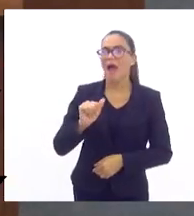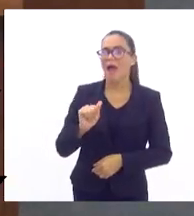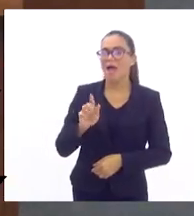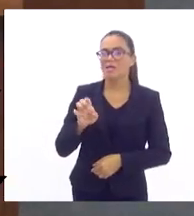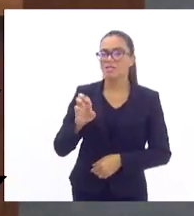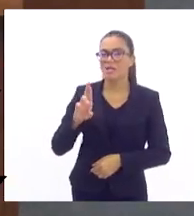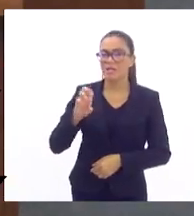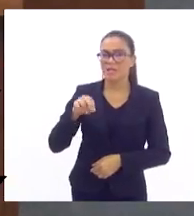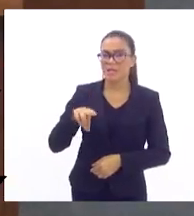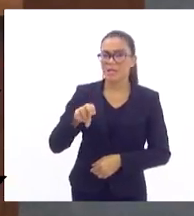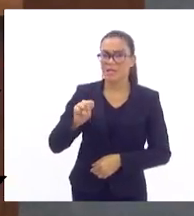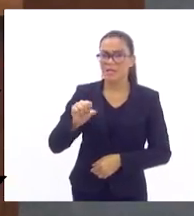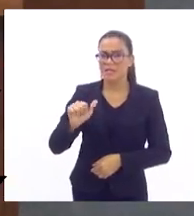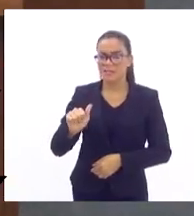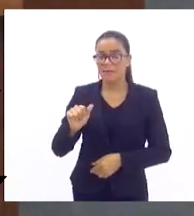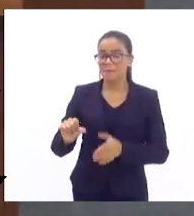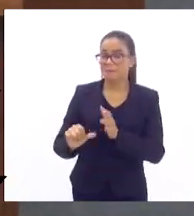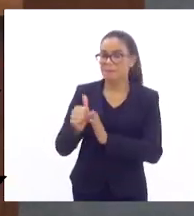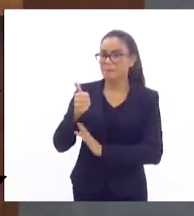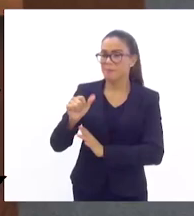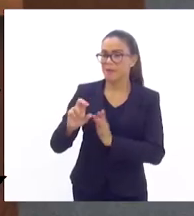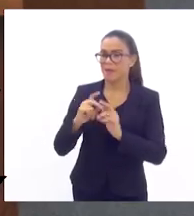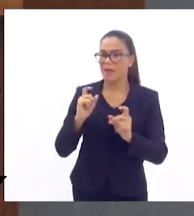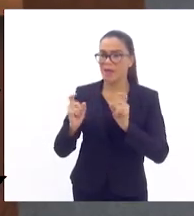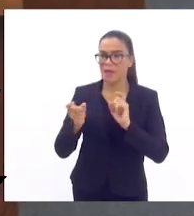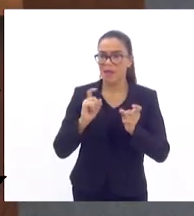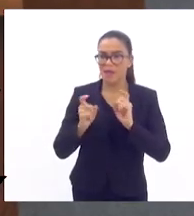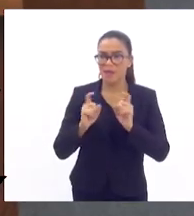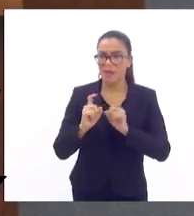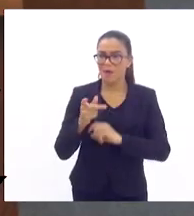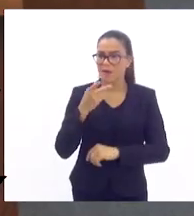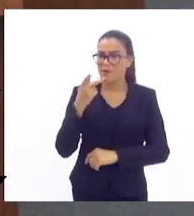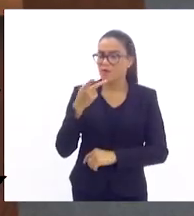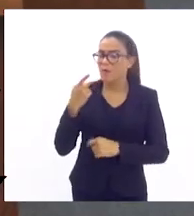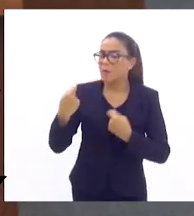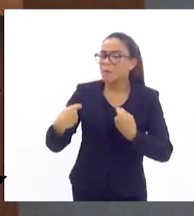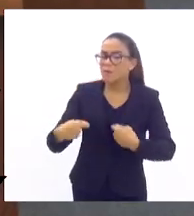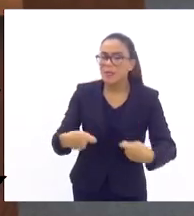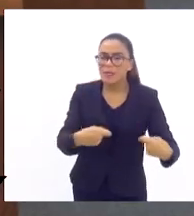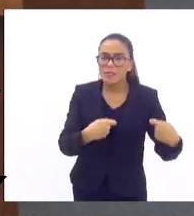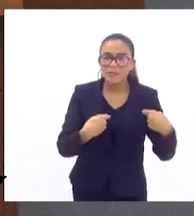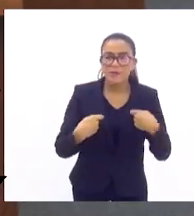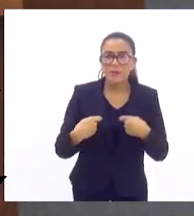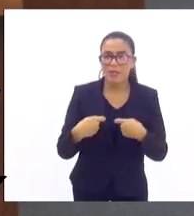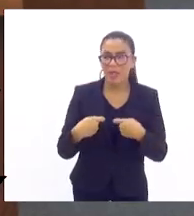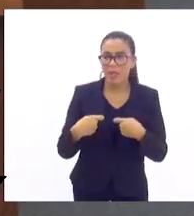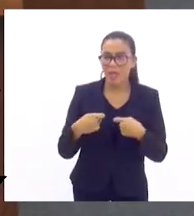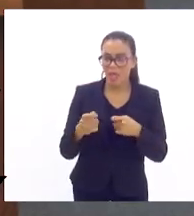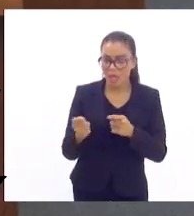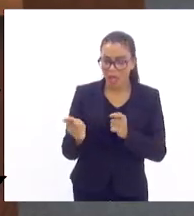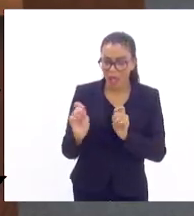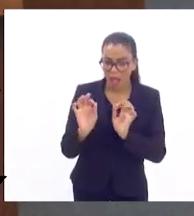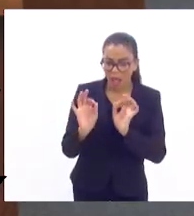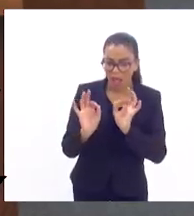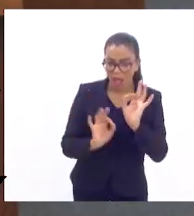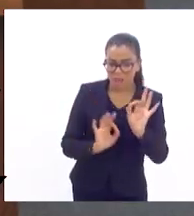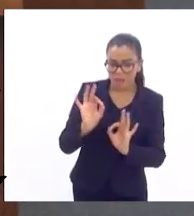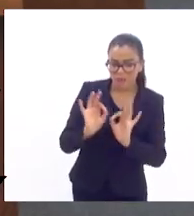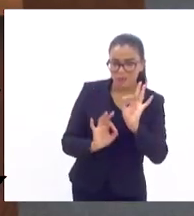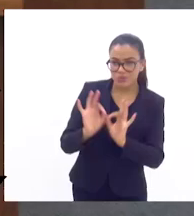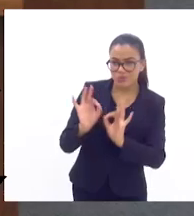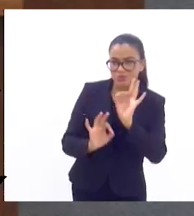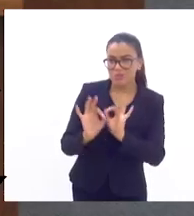se pronunciou na primeira reunião, dizendo que precisaria ajustar o seu site